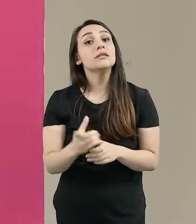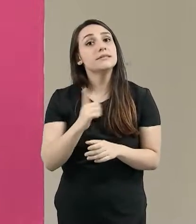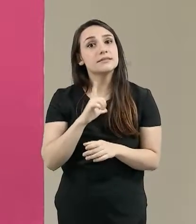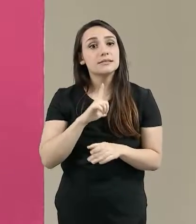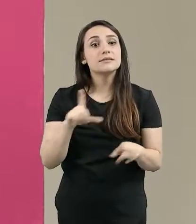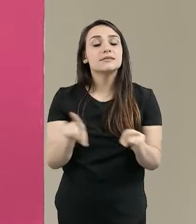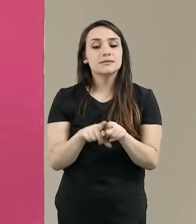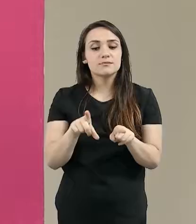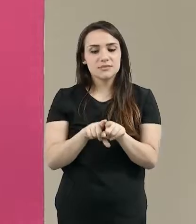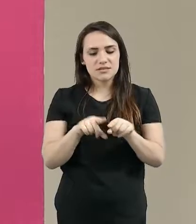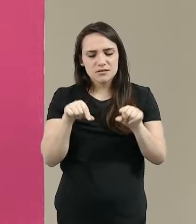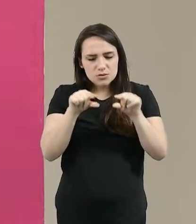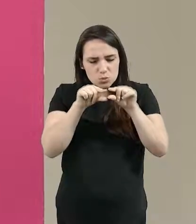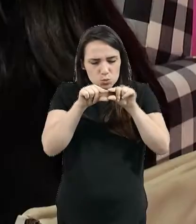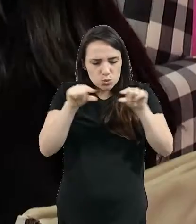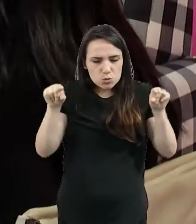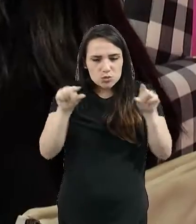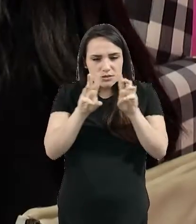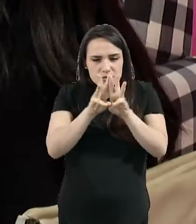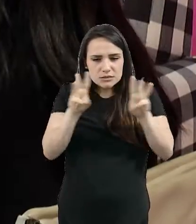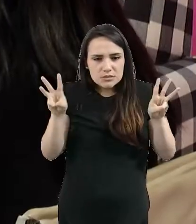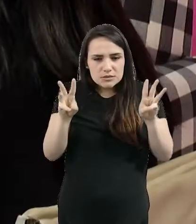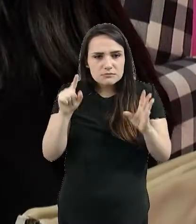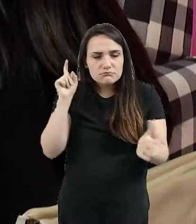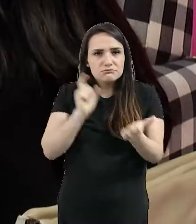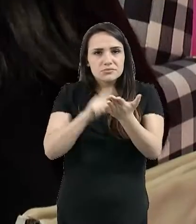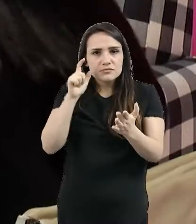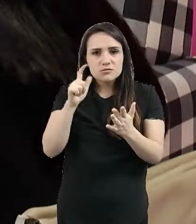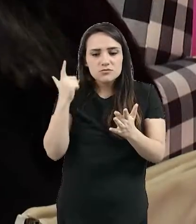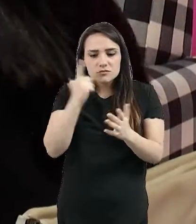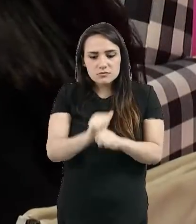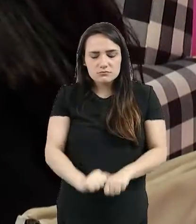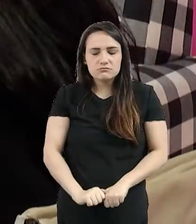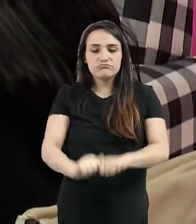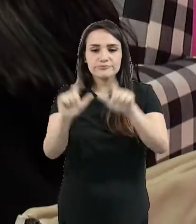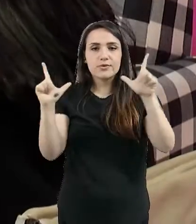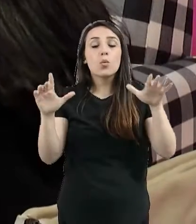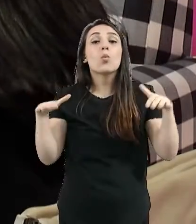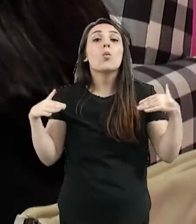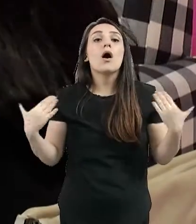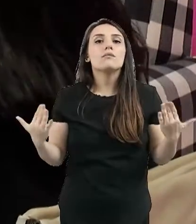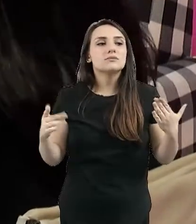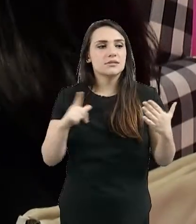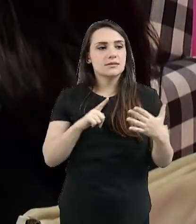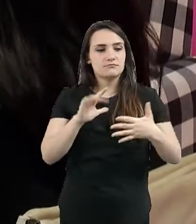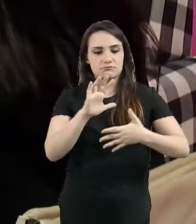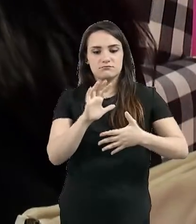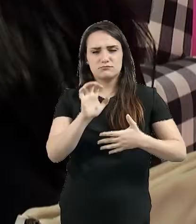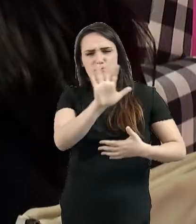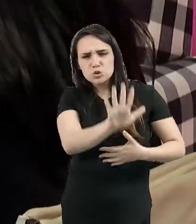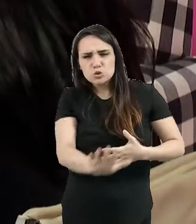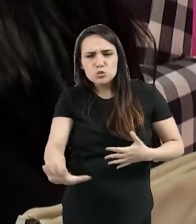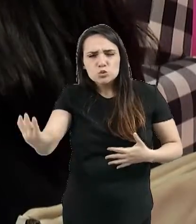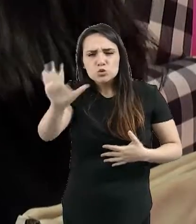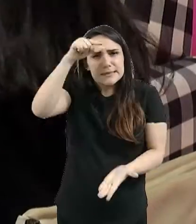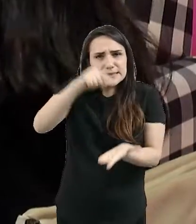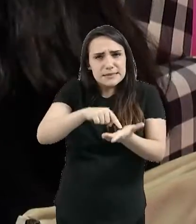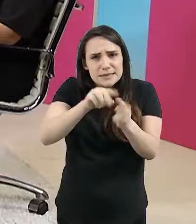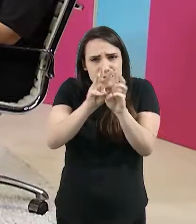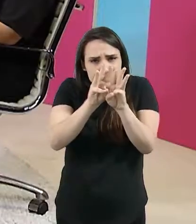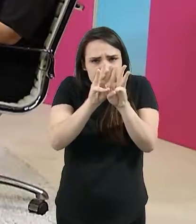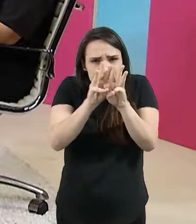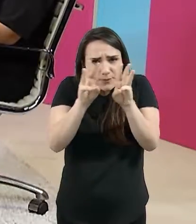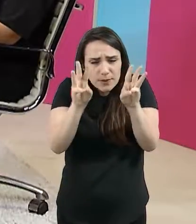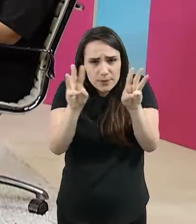toda a rede de atendimento. Então, tem um mapa do estado com 79 municípios.